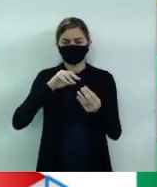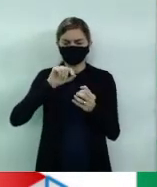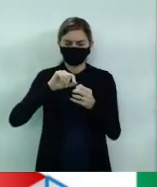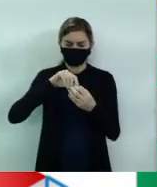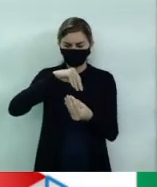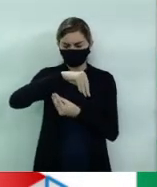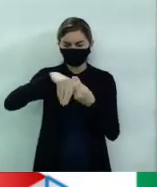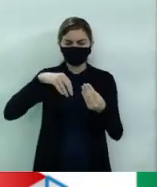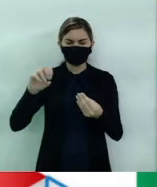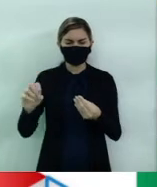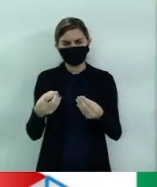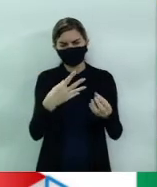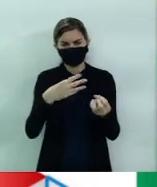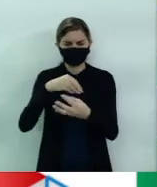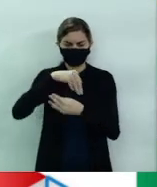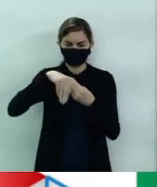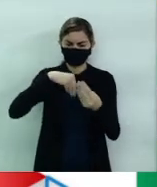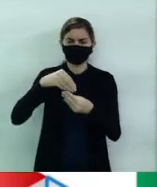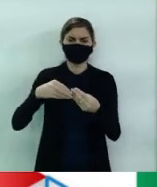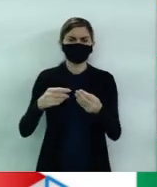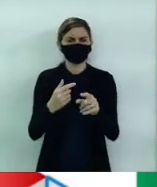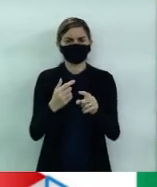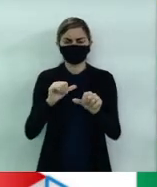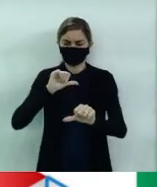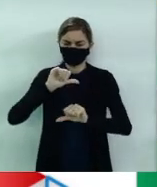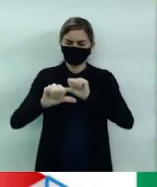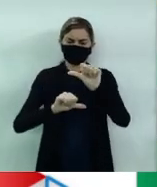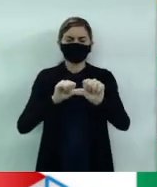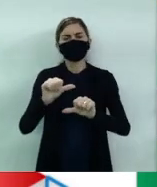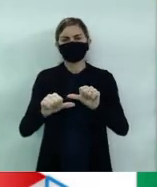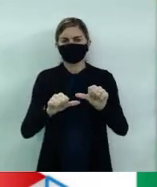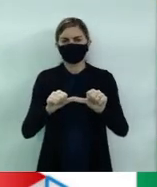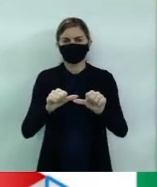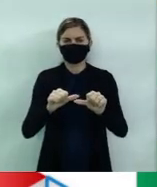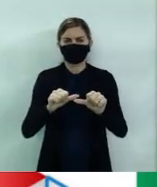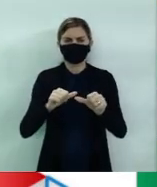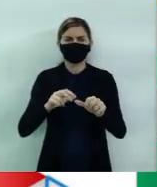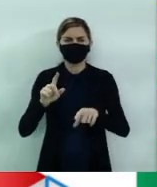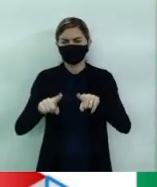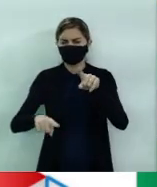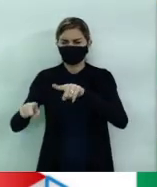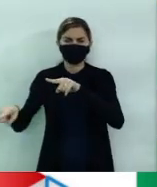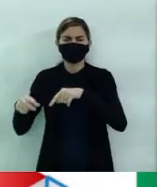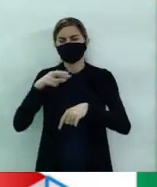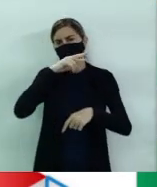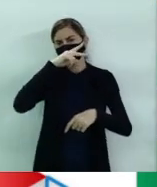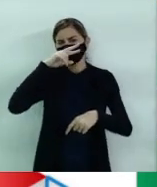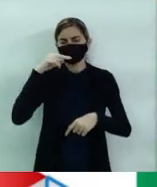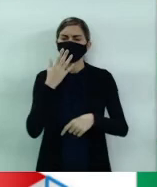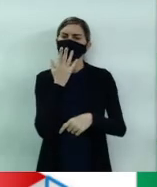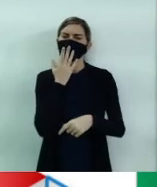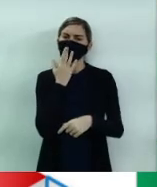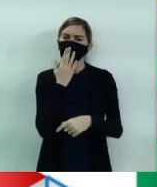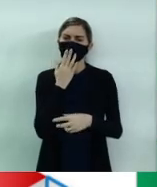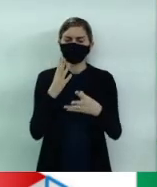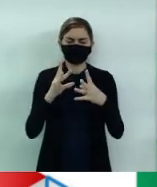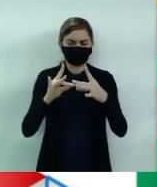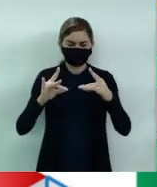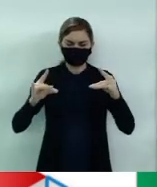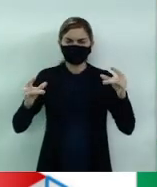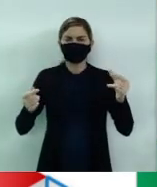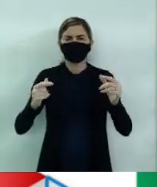na formação de novas substâncias, além de mudança dos estados as variações de cheiro, cor, de densidade e